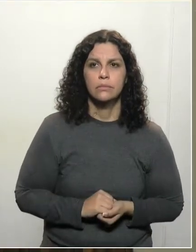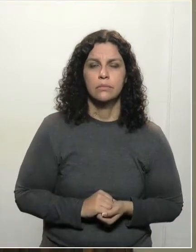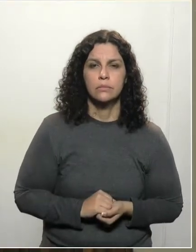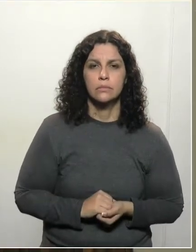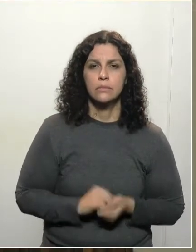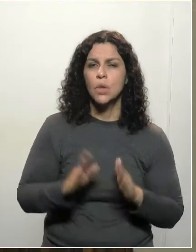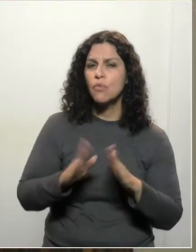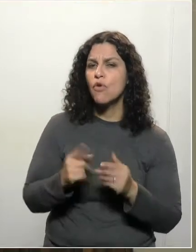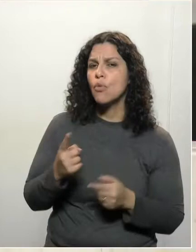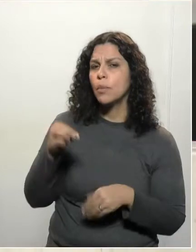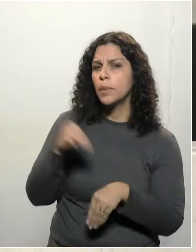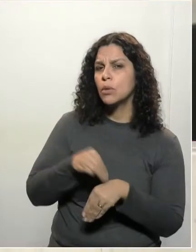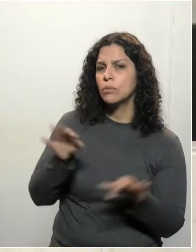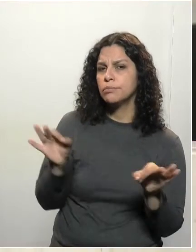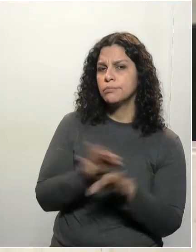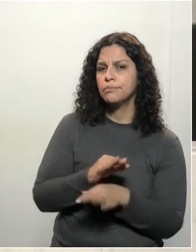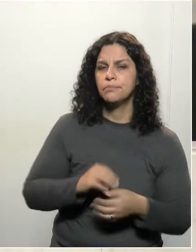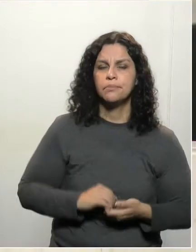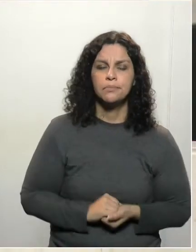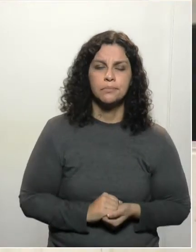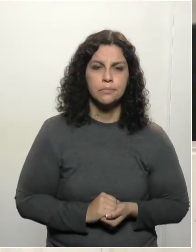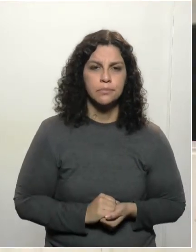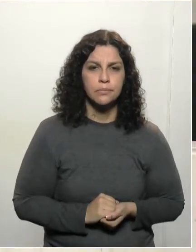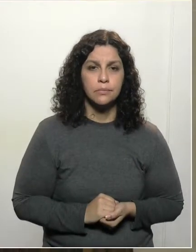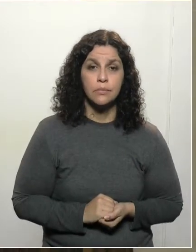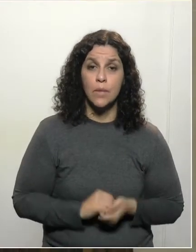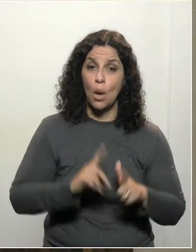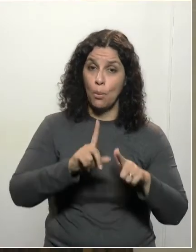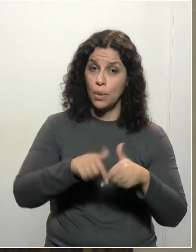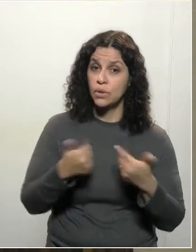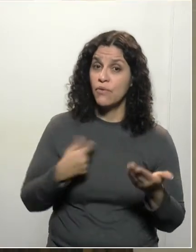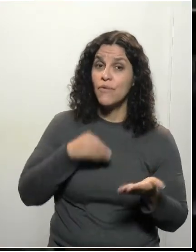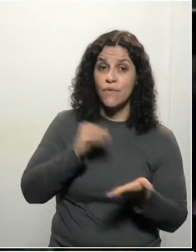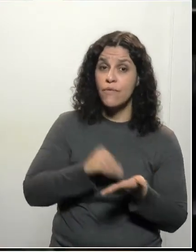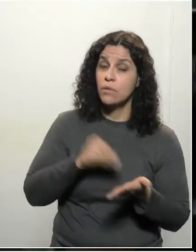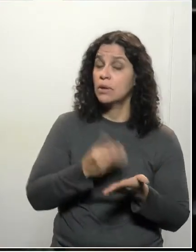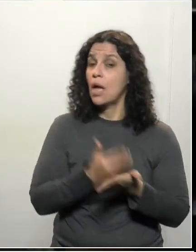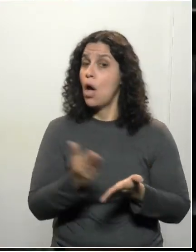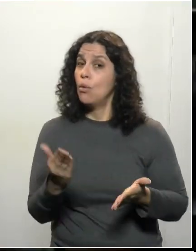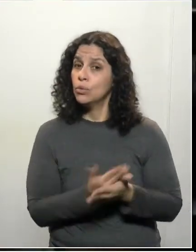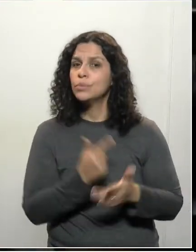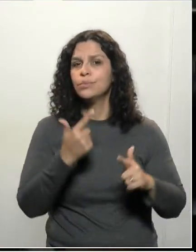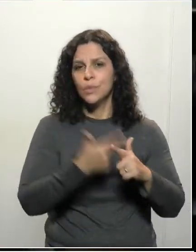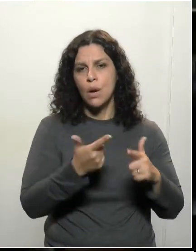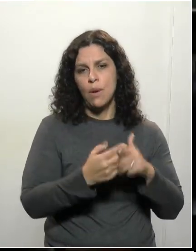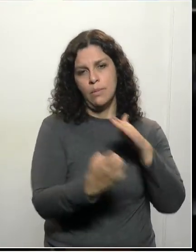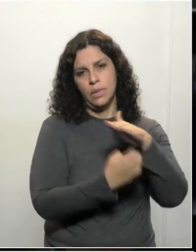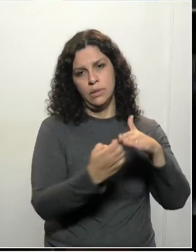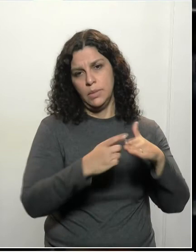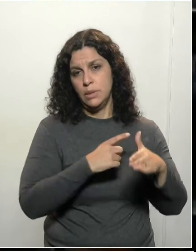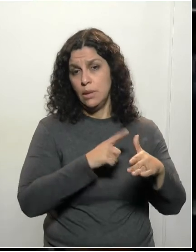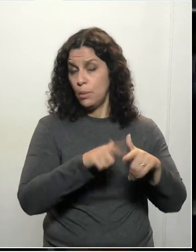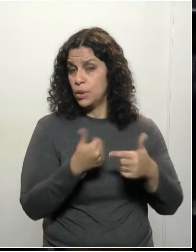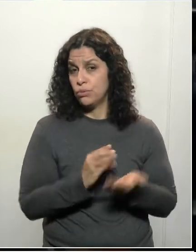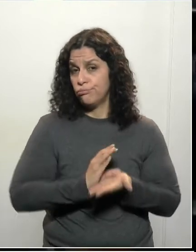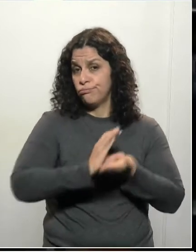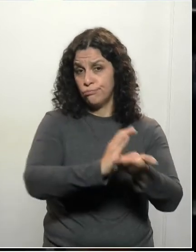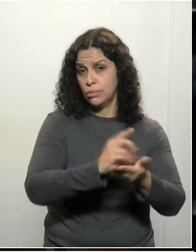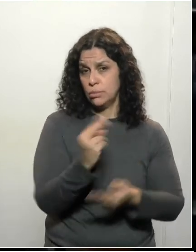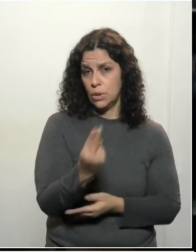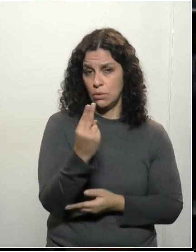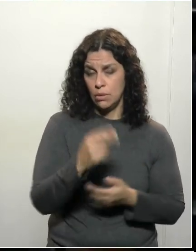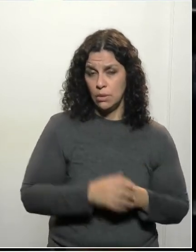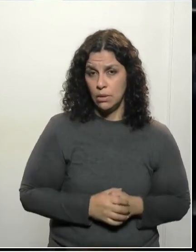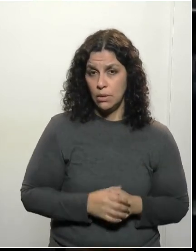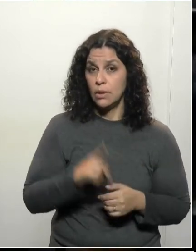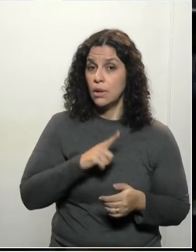Por favor, um minuto para concluir. Por conta de restrições. E existem também algumas